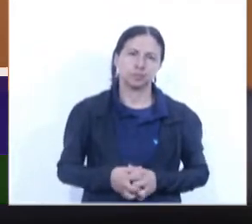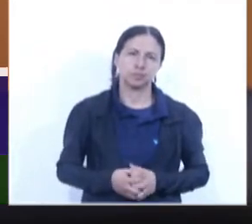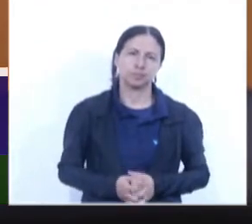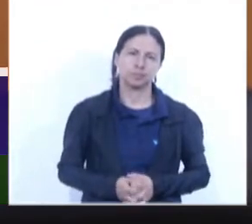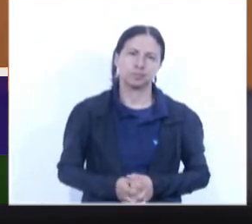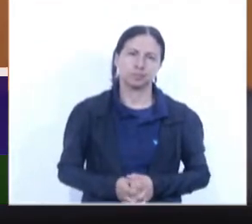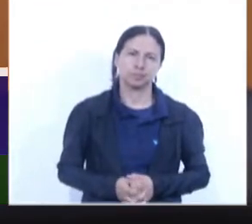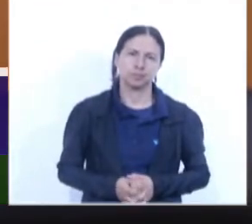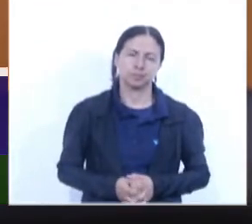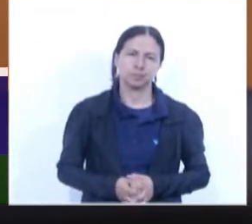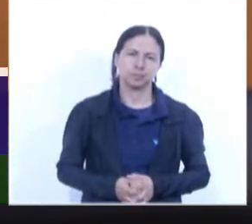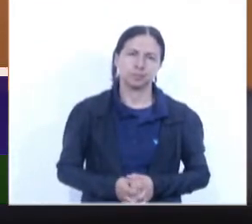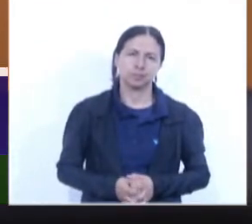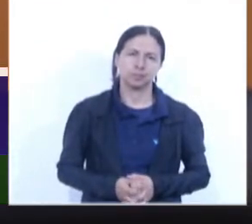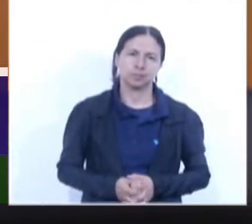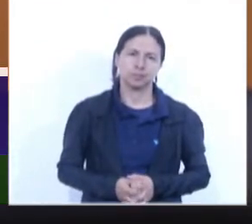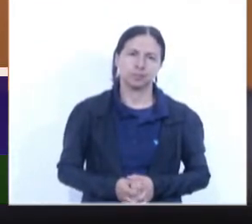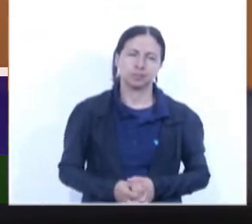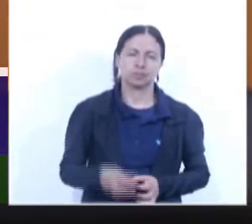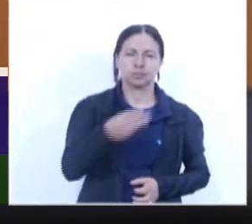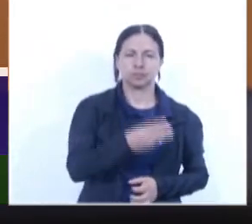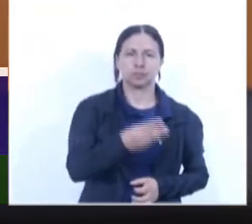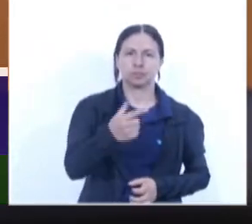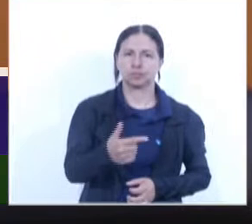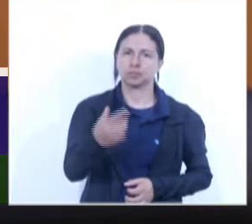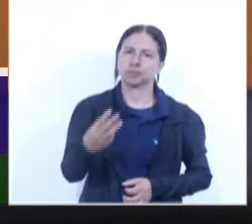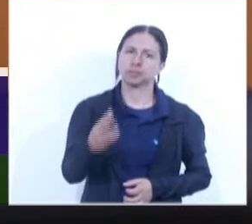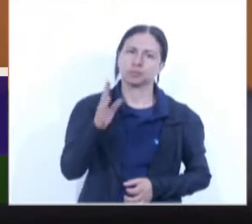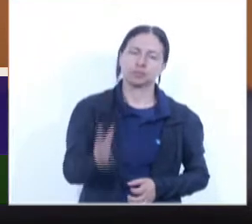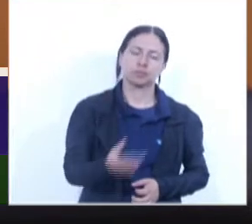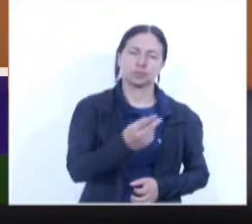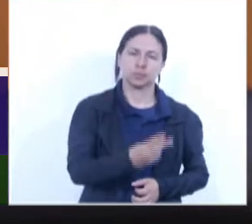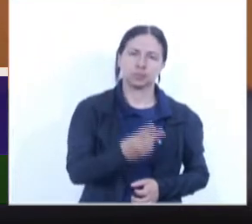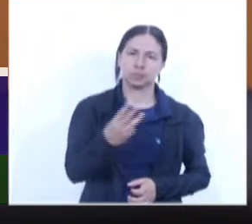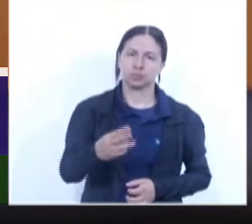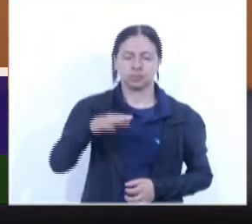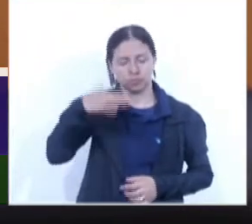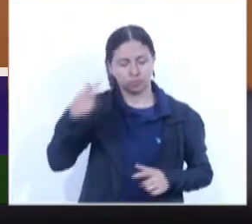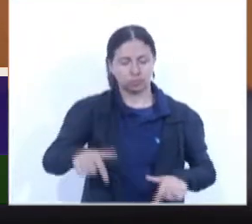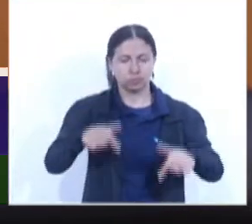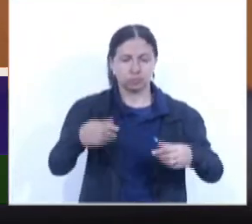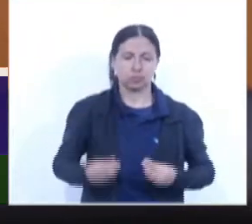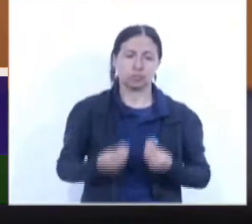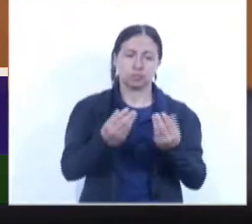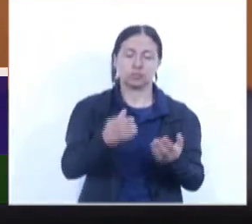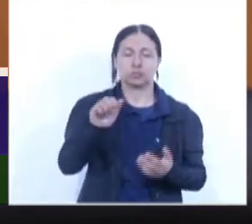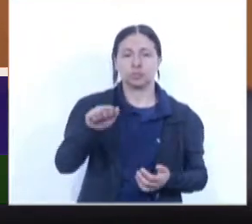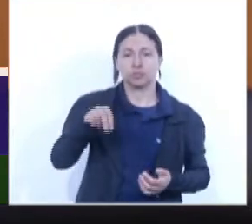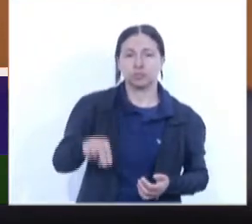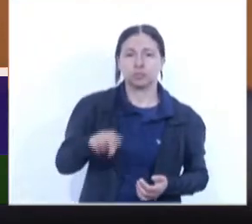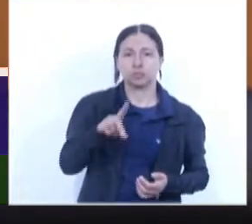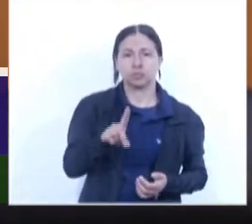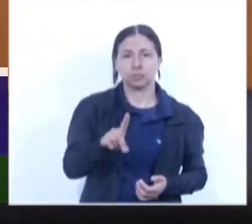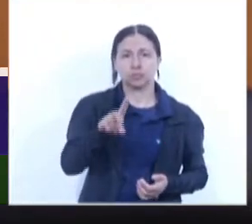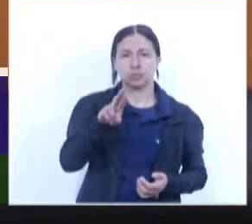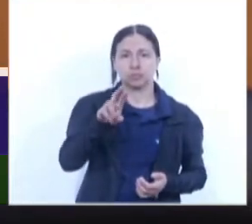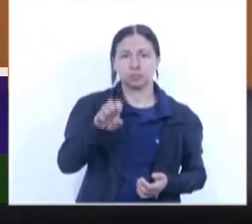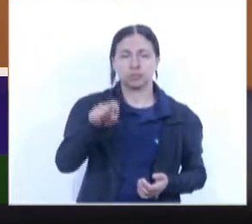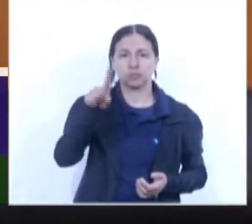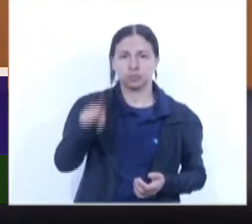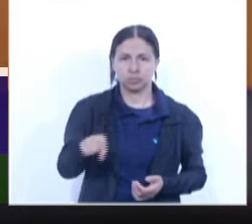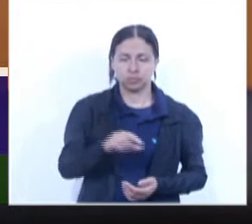projeto de 33/23 com sete cidadão honorário ao Senhor André Ricardo Fantini